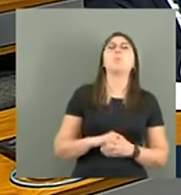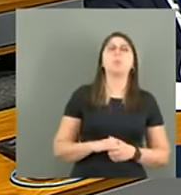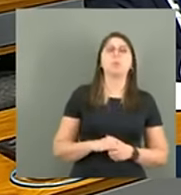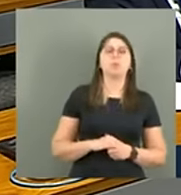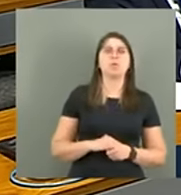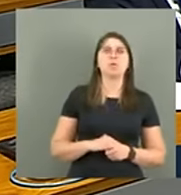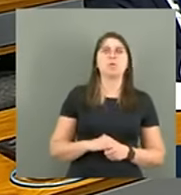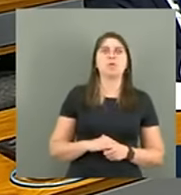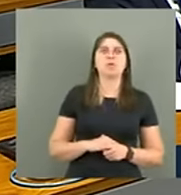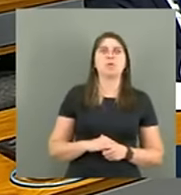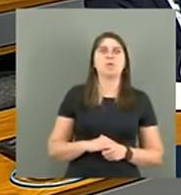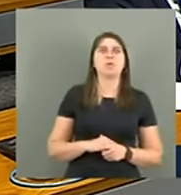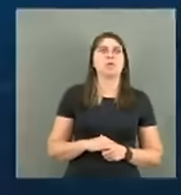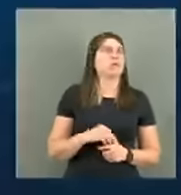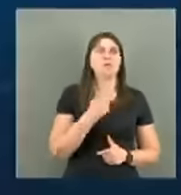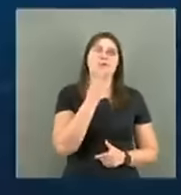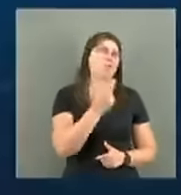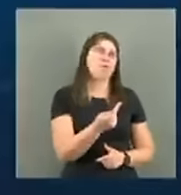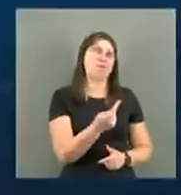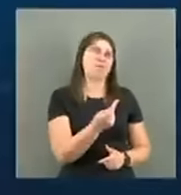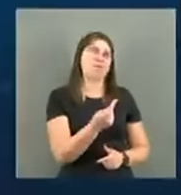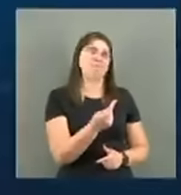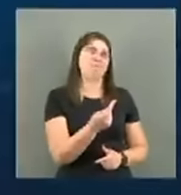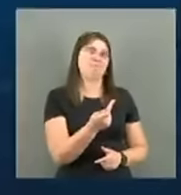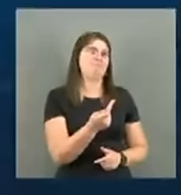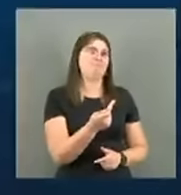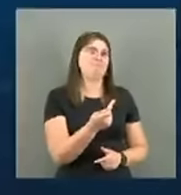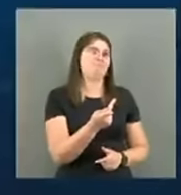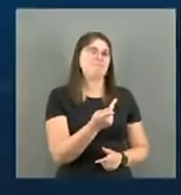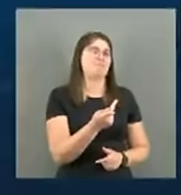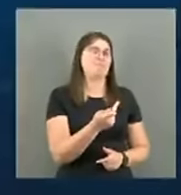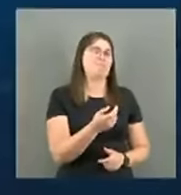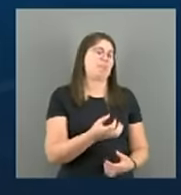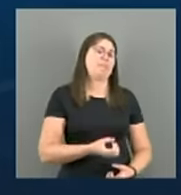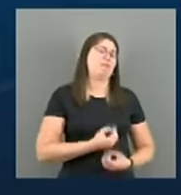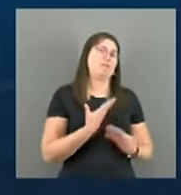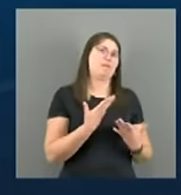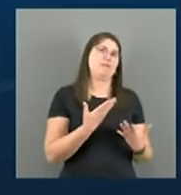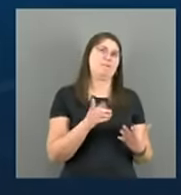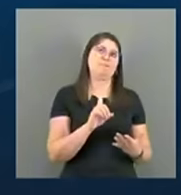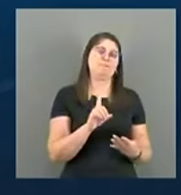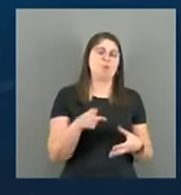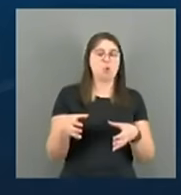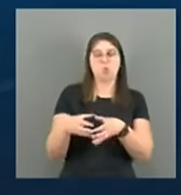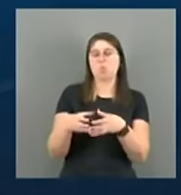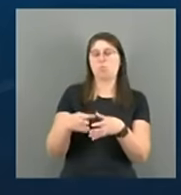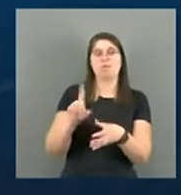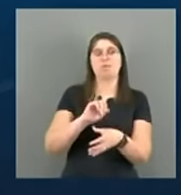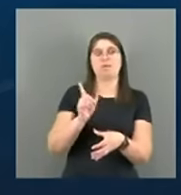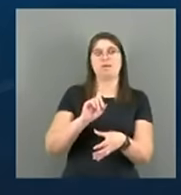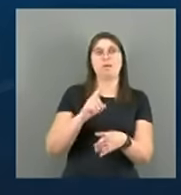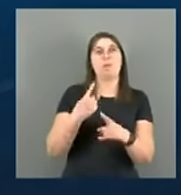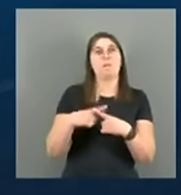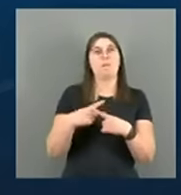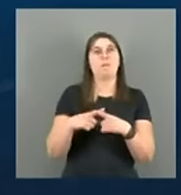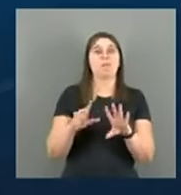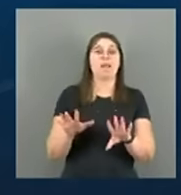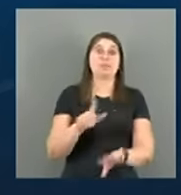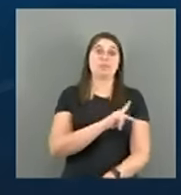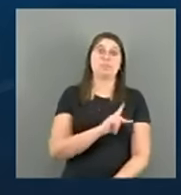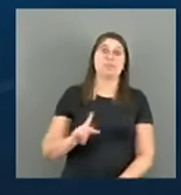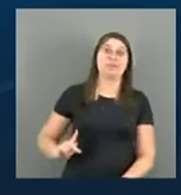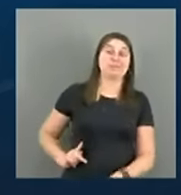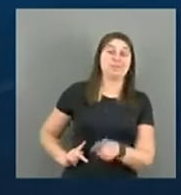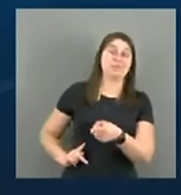A2. Não, eu não vou falar pra você, tá? Pra também não ficar expondo. Eu não quero, não posso expor um clube onde, de repente, o presidente nem tá